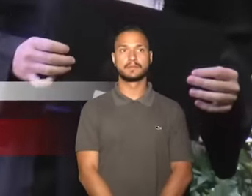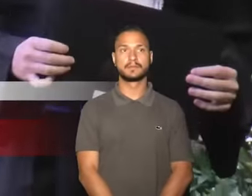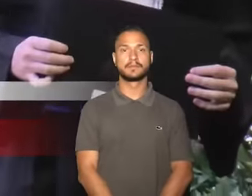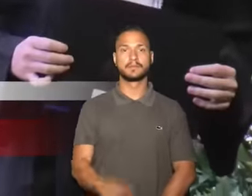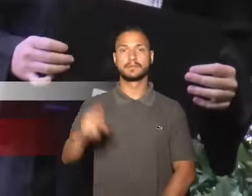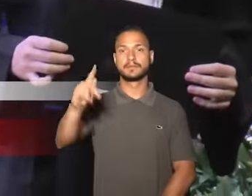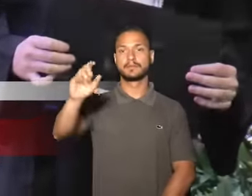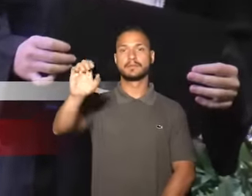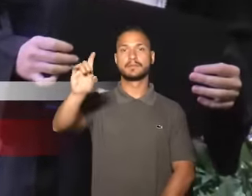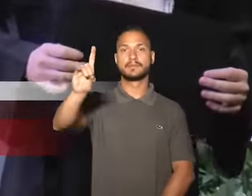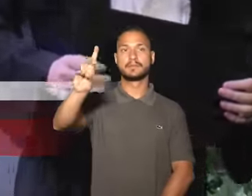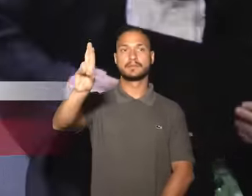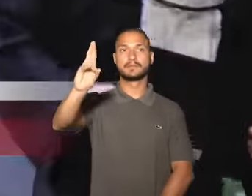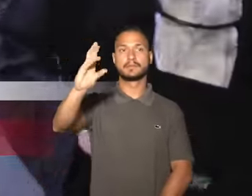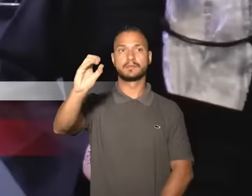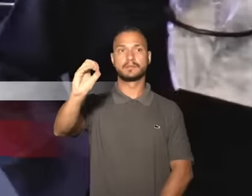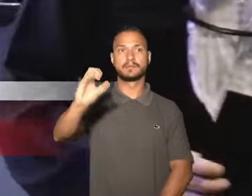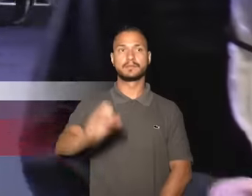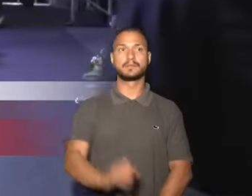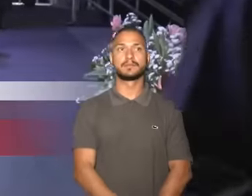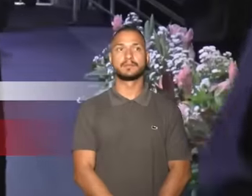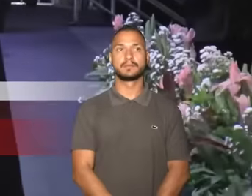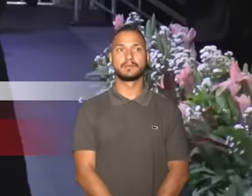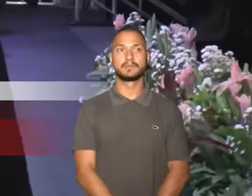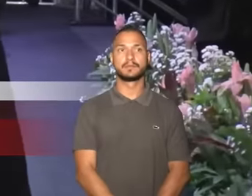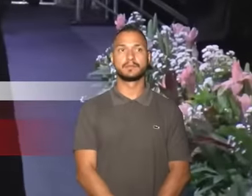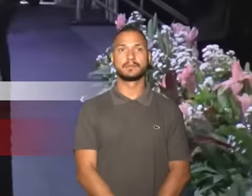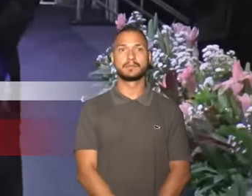Pedro Magnago Zardo.